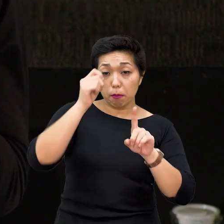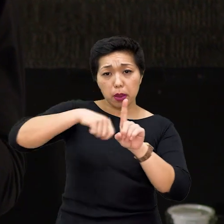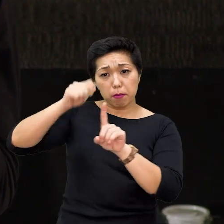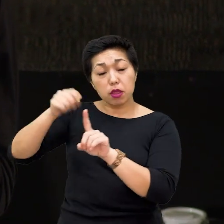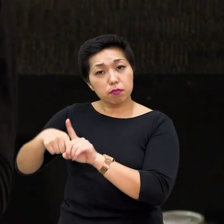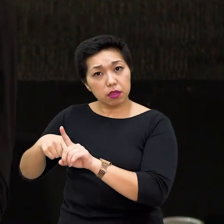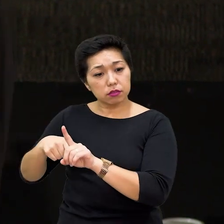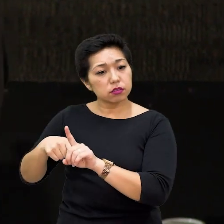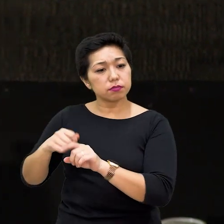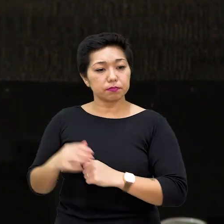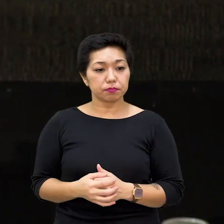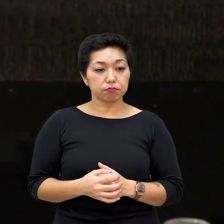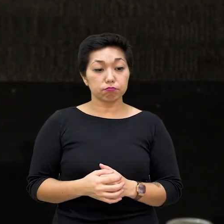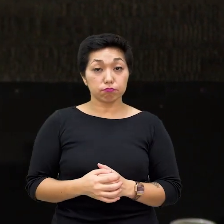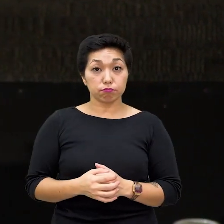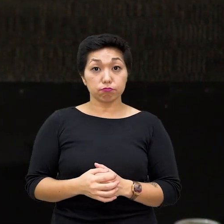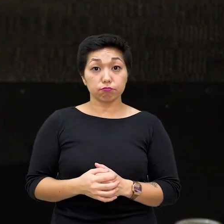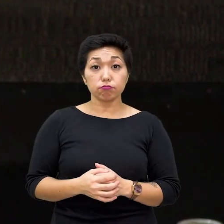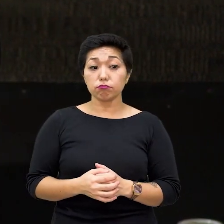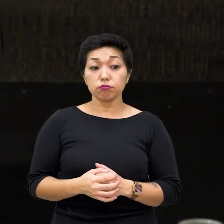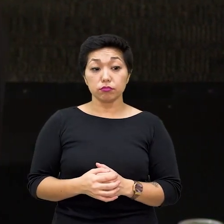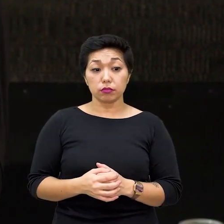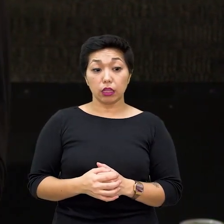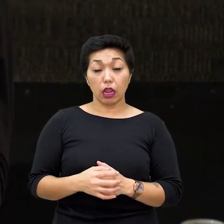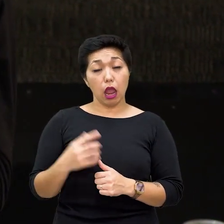mês, que, quando estávamos